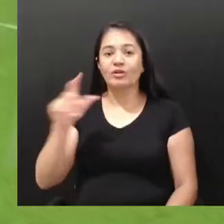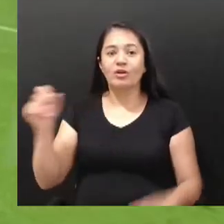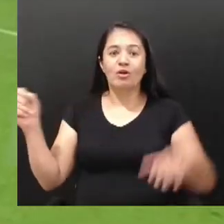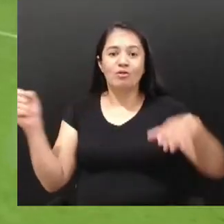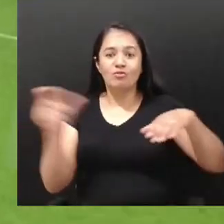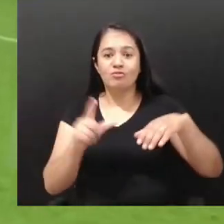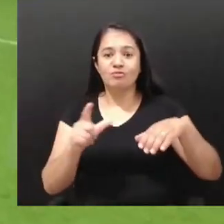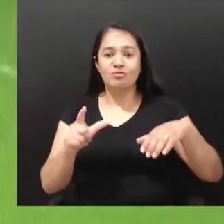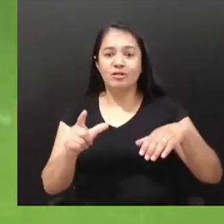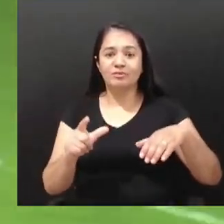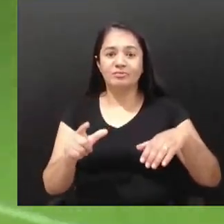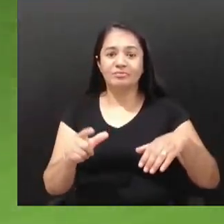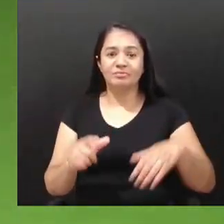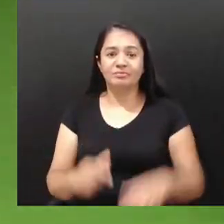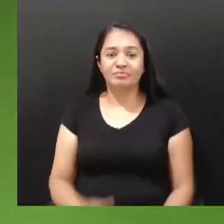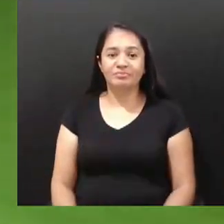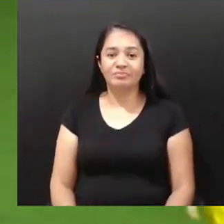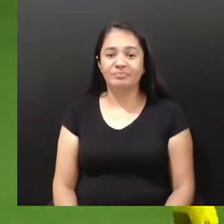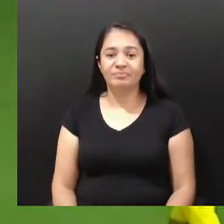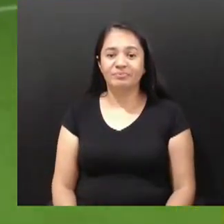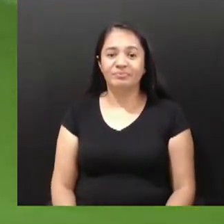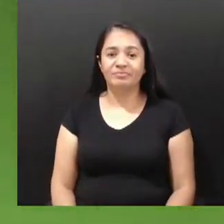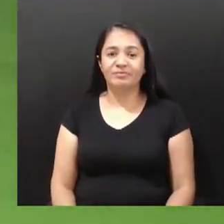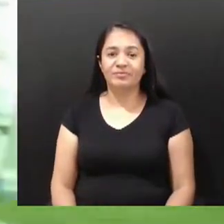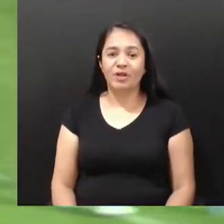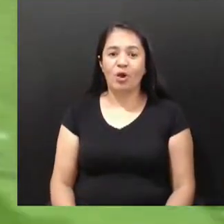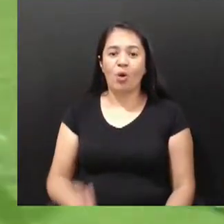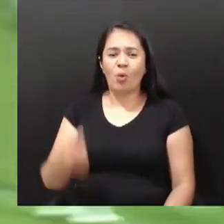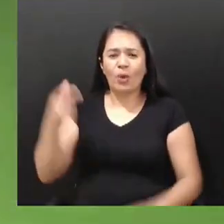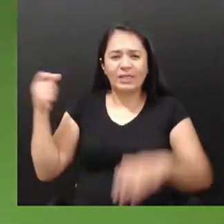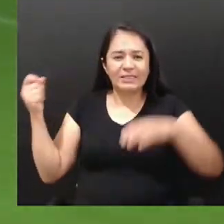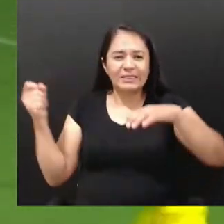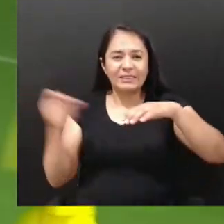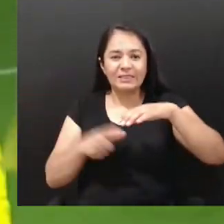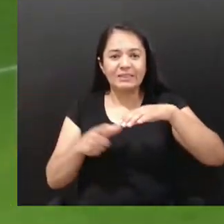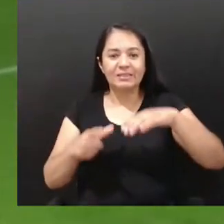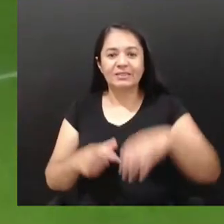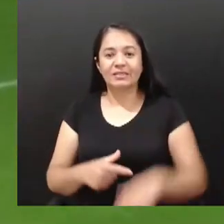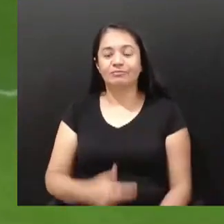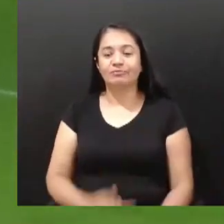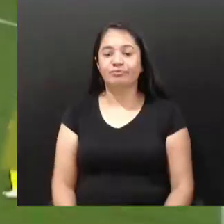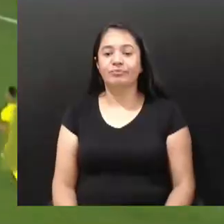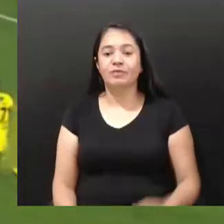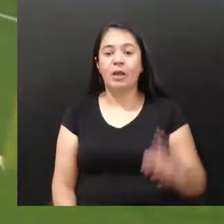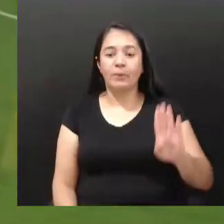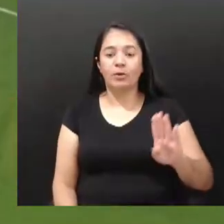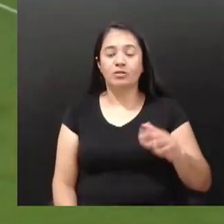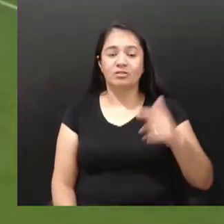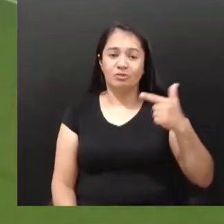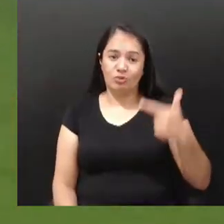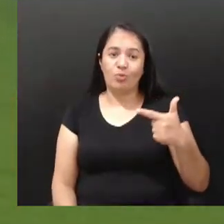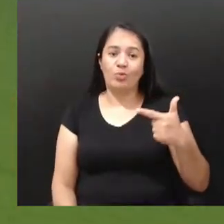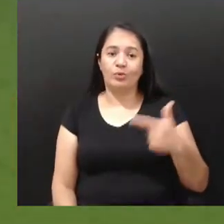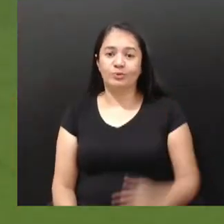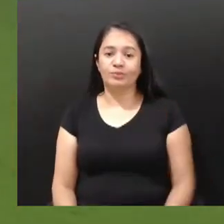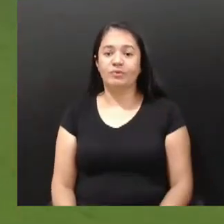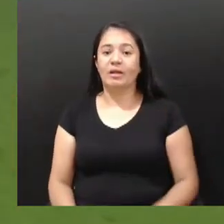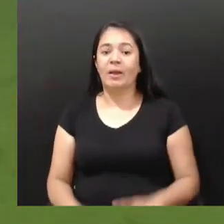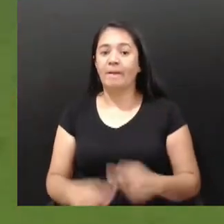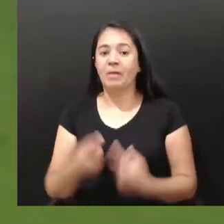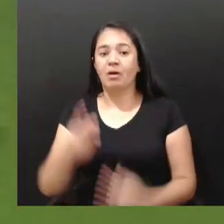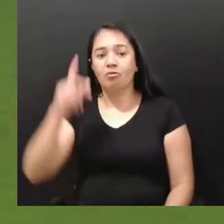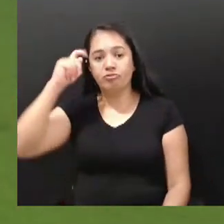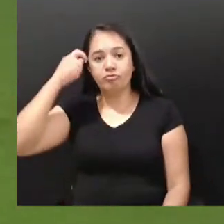rebote, Guilherme Pira mandou para o fundo das redes. 2-0 Brusque. Só que a Ponte se